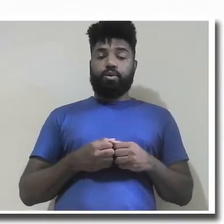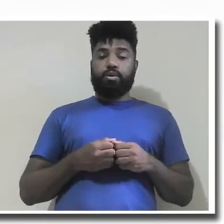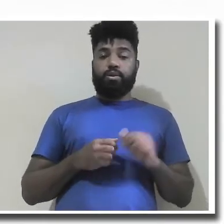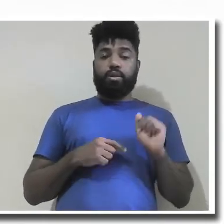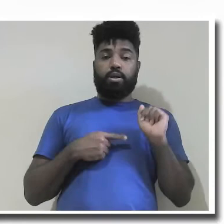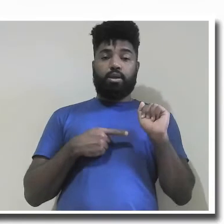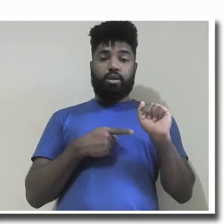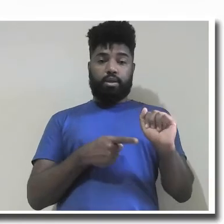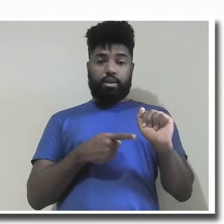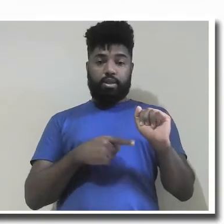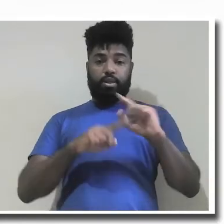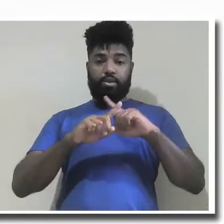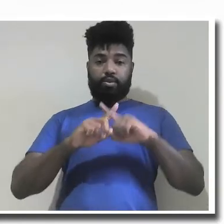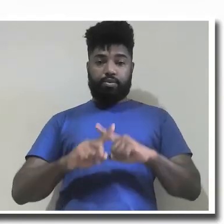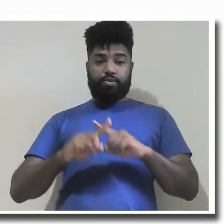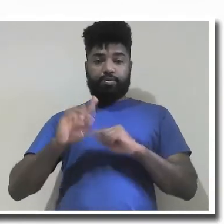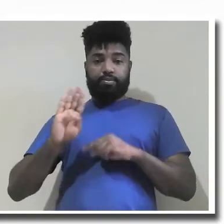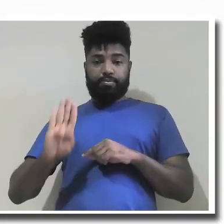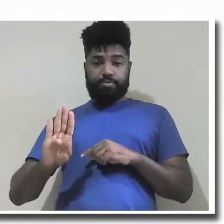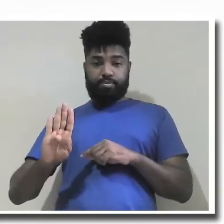A vezes B